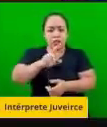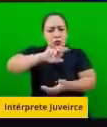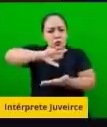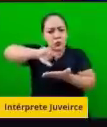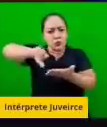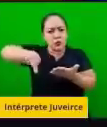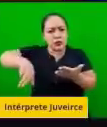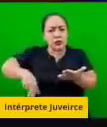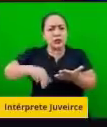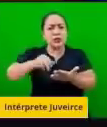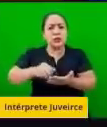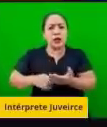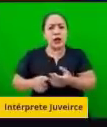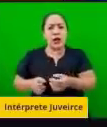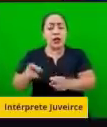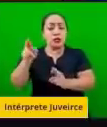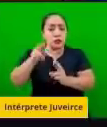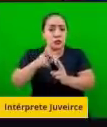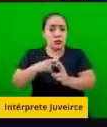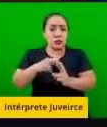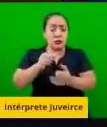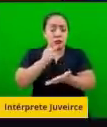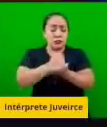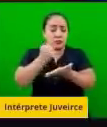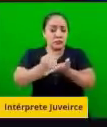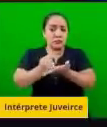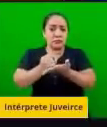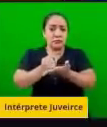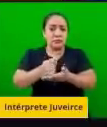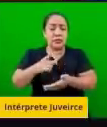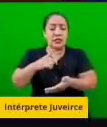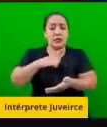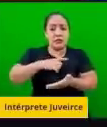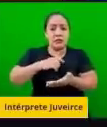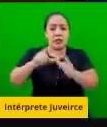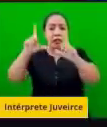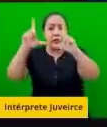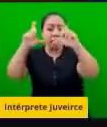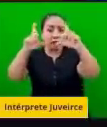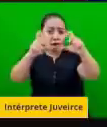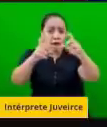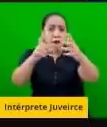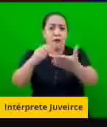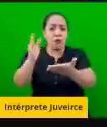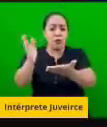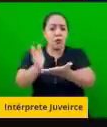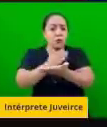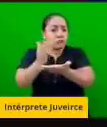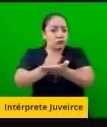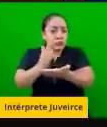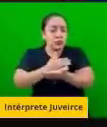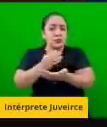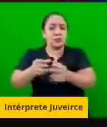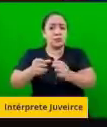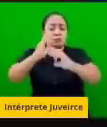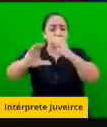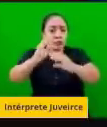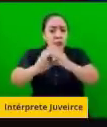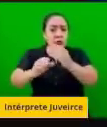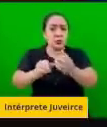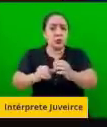tenho fotografia, música, eu tenho jornais e revistas, mapas, cinema,